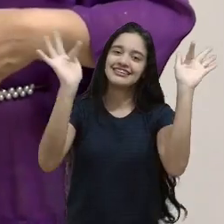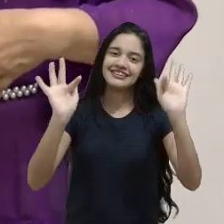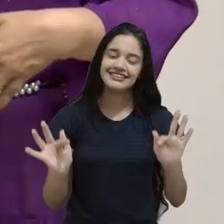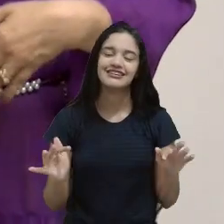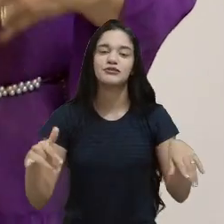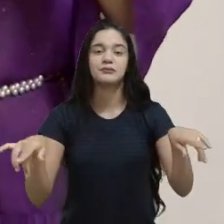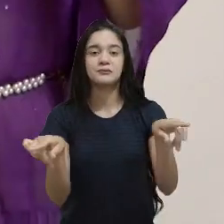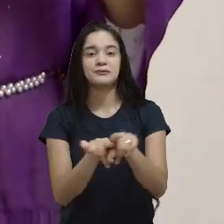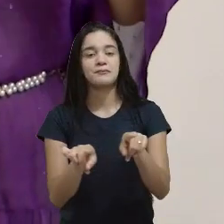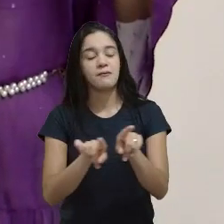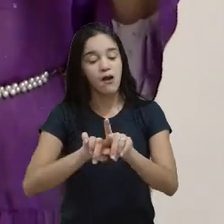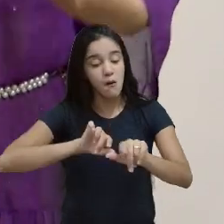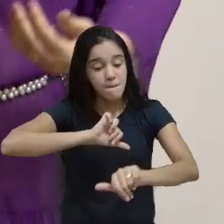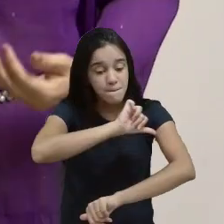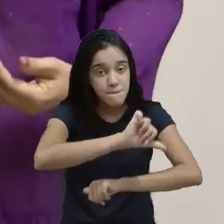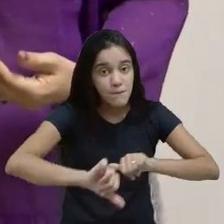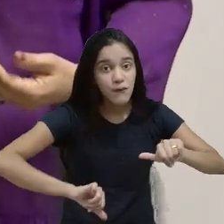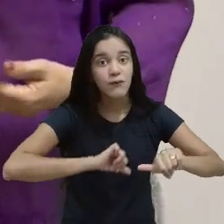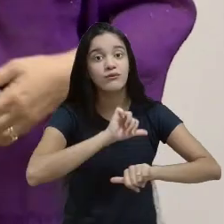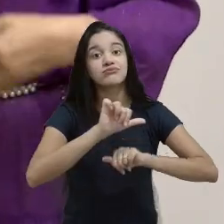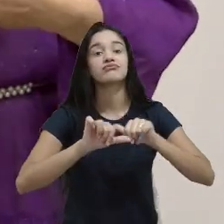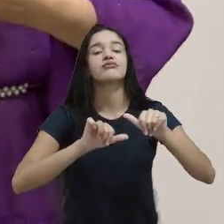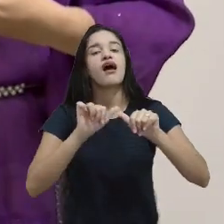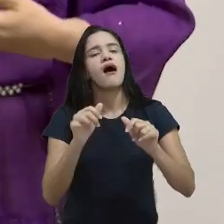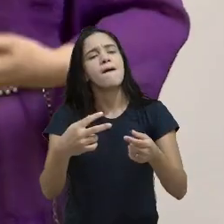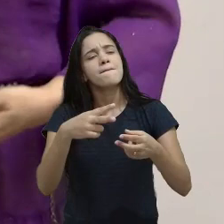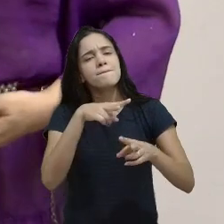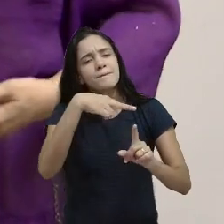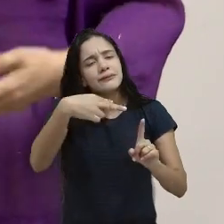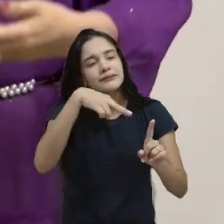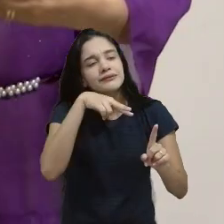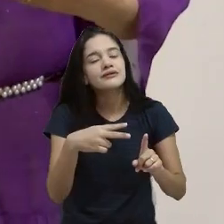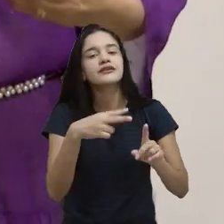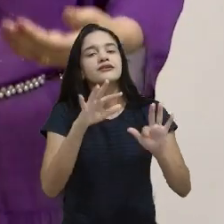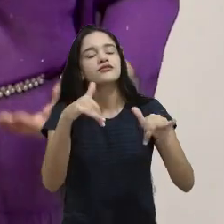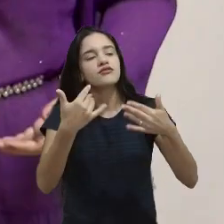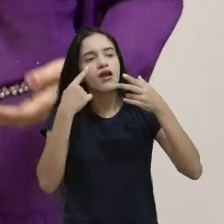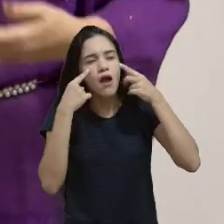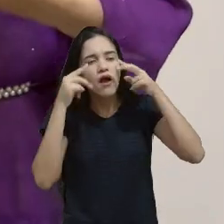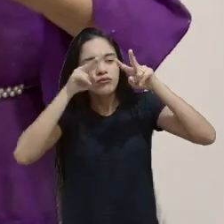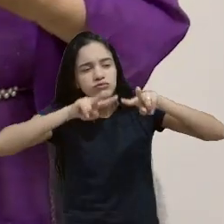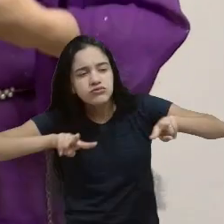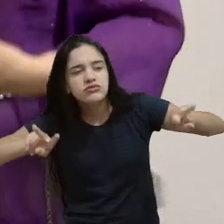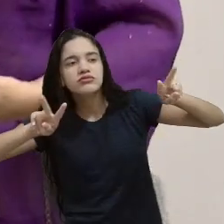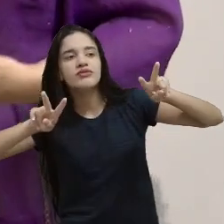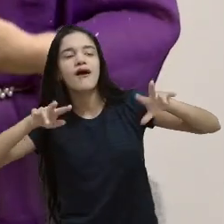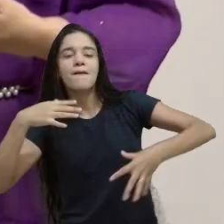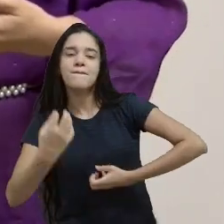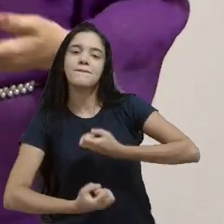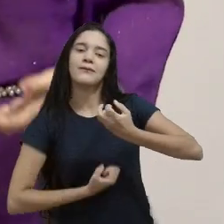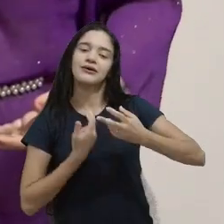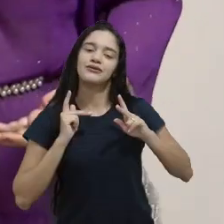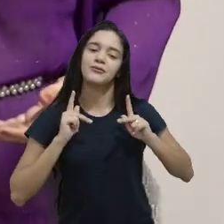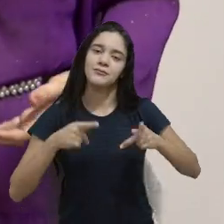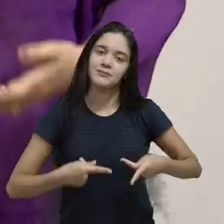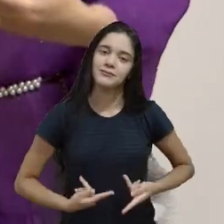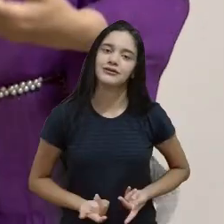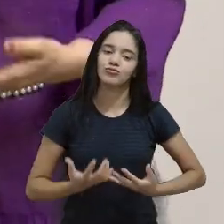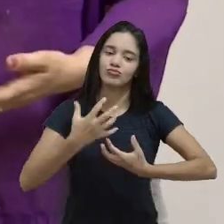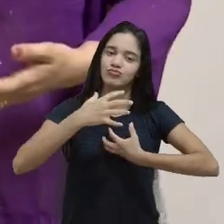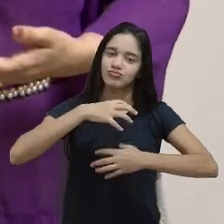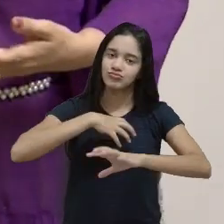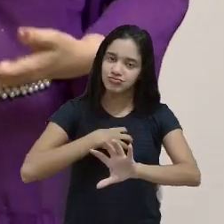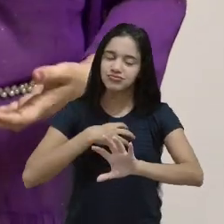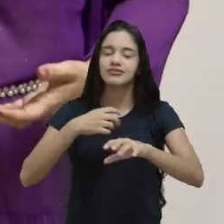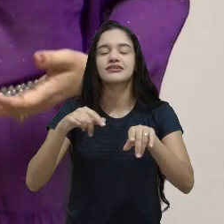possamos mudar a lente dos nossos olhos e enxergar um mundo mais poético, mais humano, mais ético, não